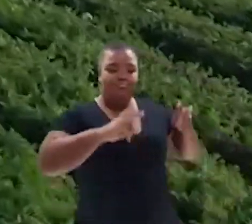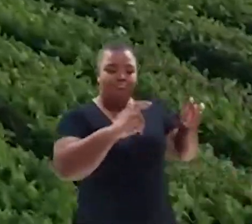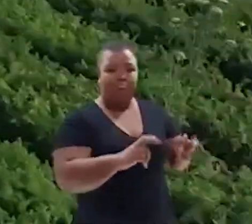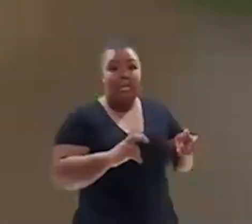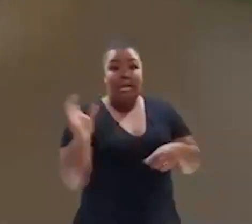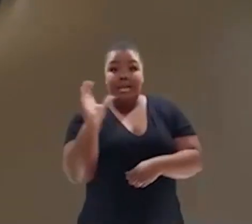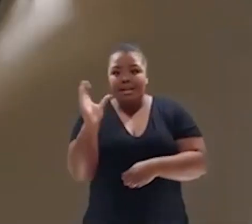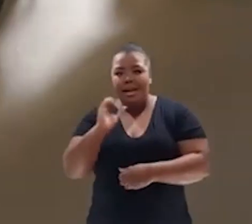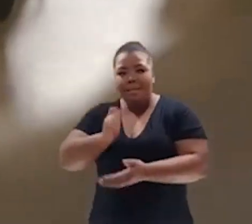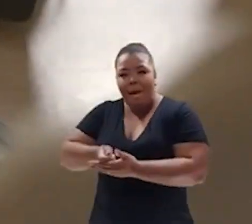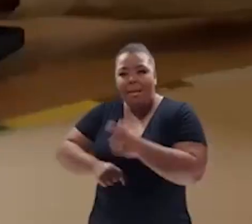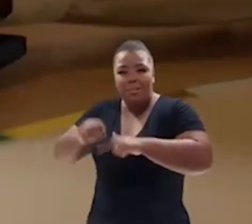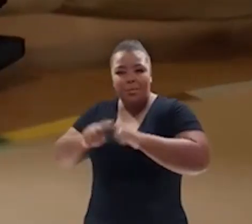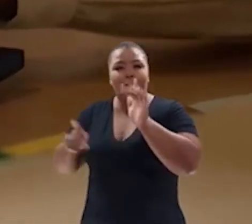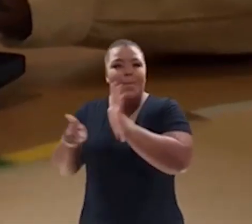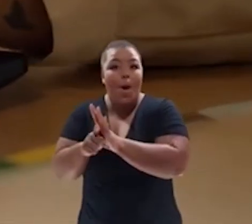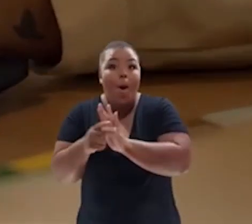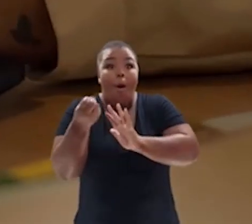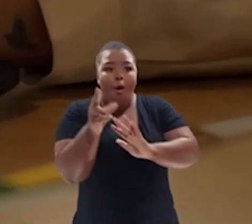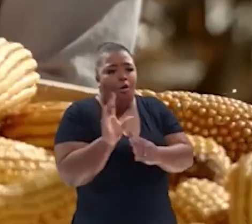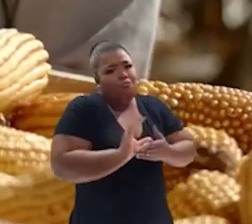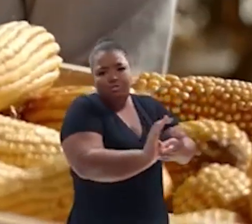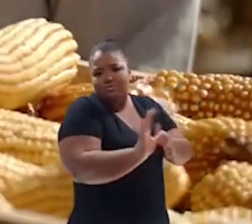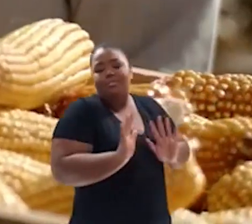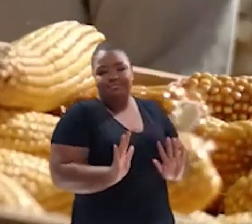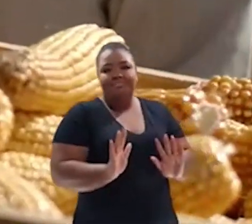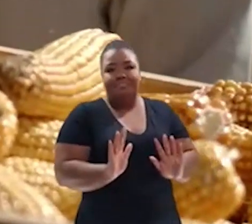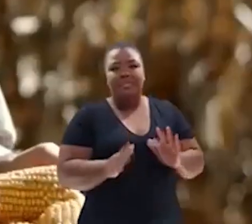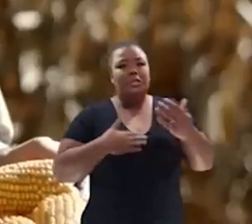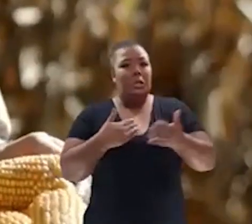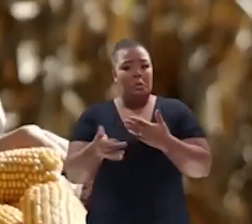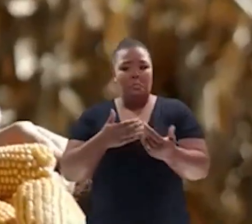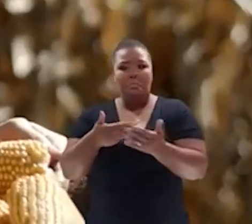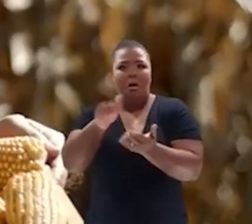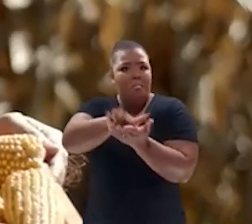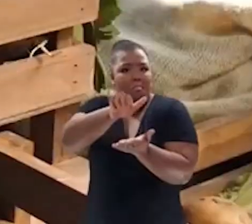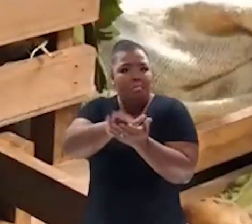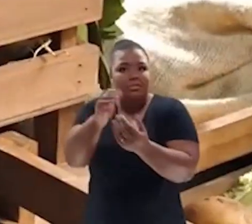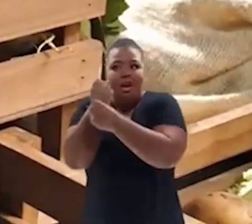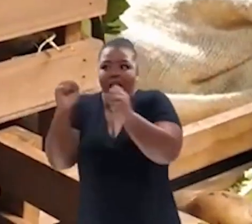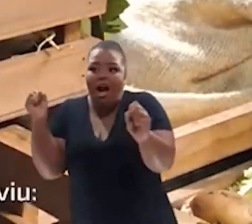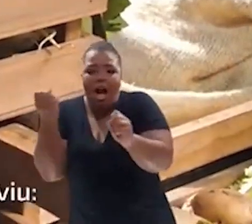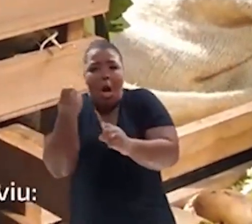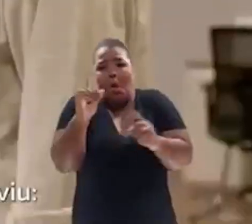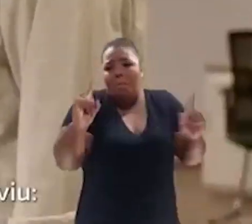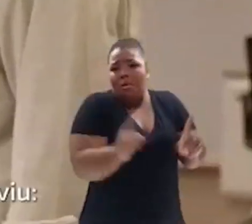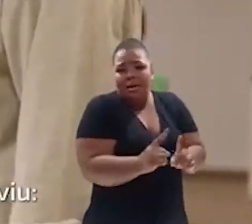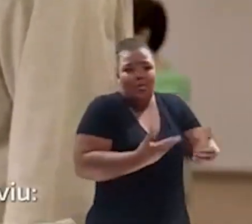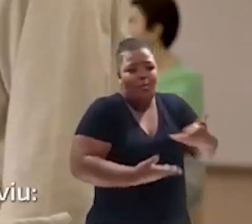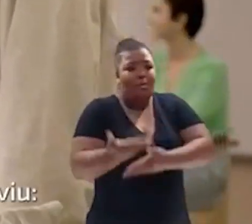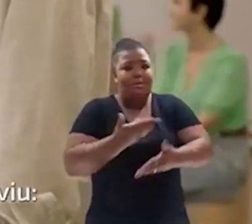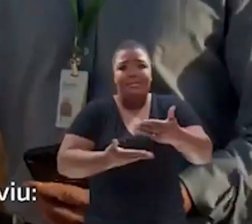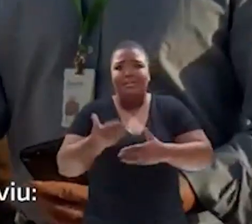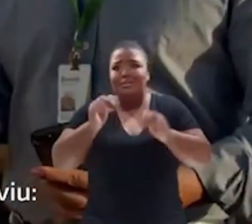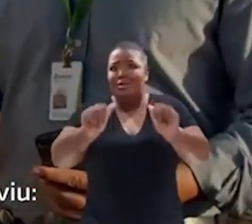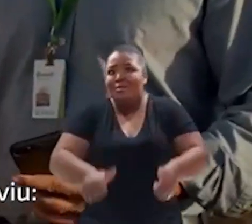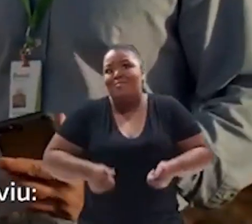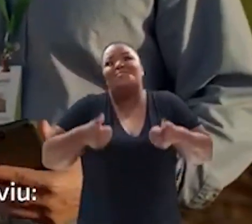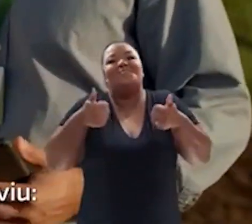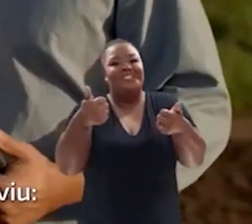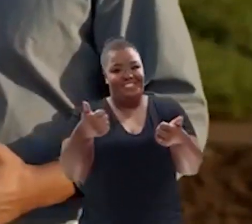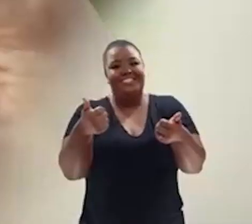campo, tanto em crédito para custeio como em investimentos. Não importa o tamanho da produção, o atendimento do Sicredi é como